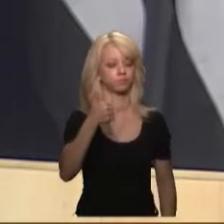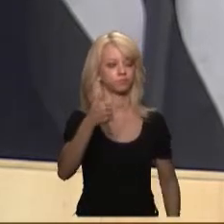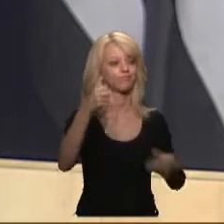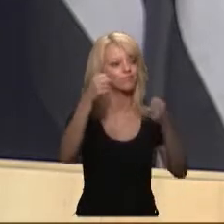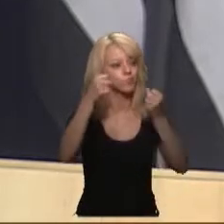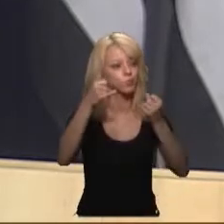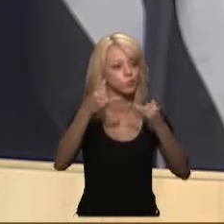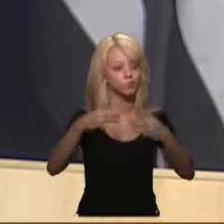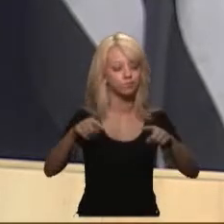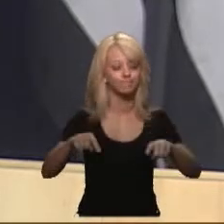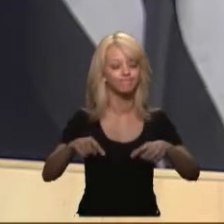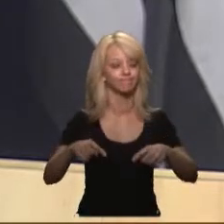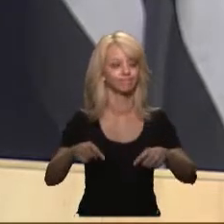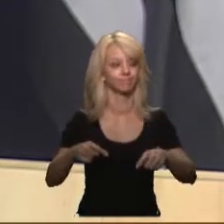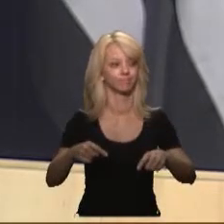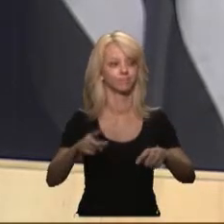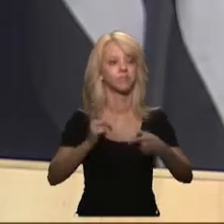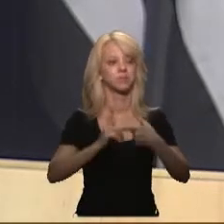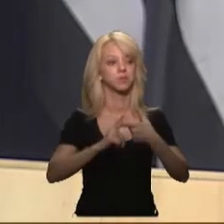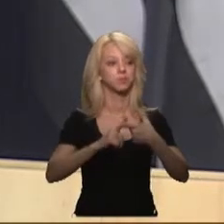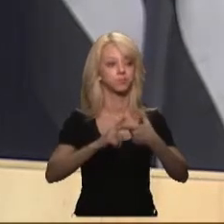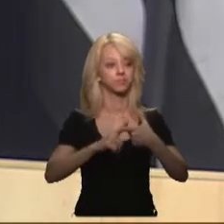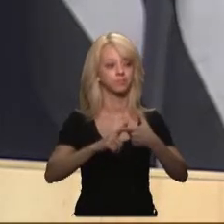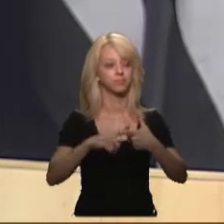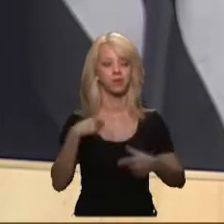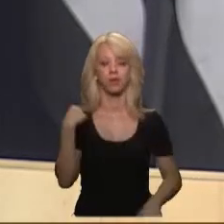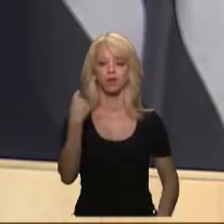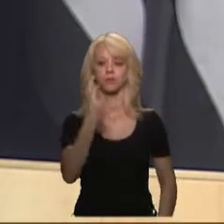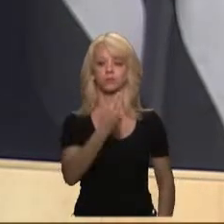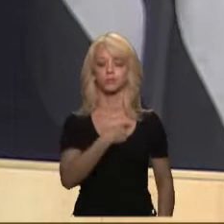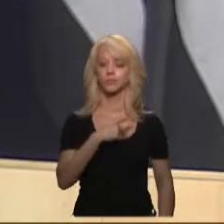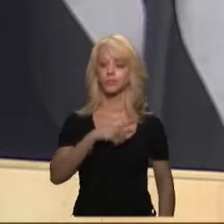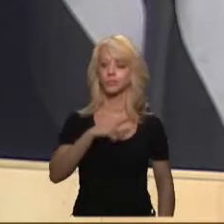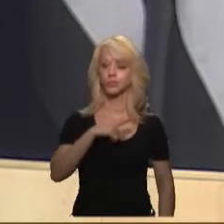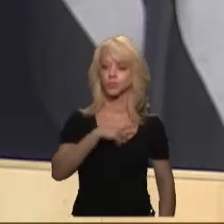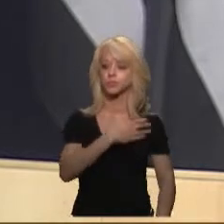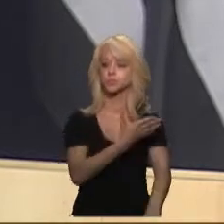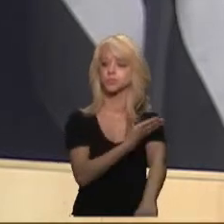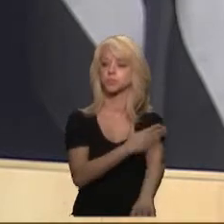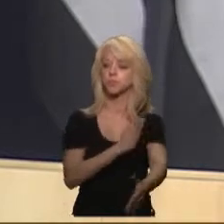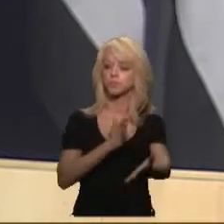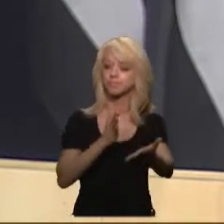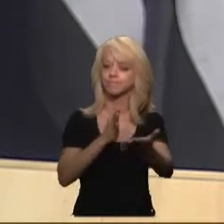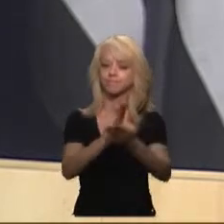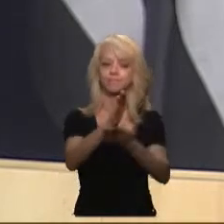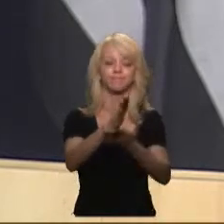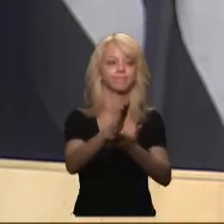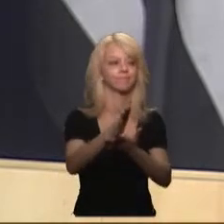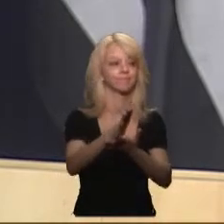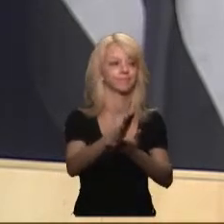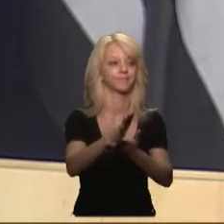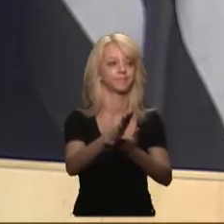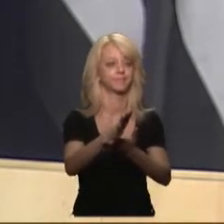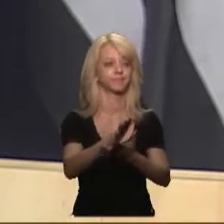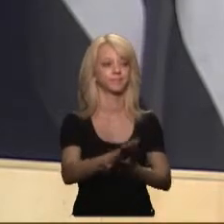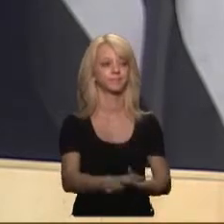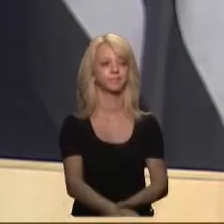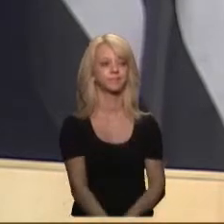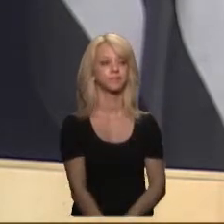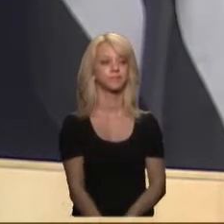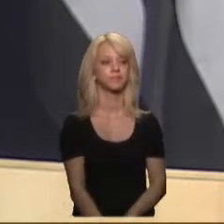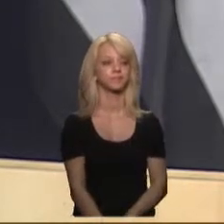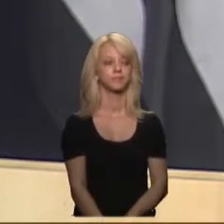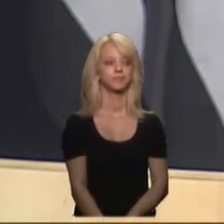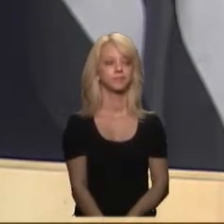nessa maneira. E tem que incentivar, toda vez que é para trabalho, acho que deve haver um incentivo,